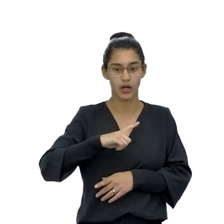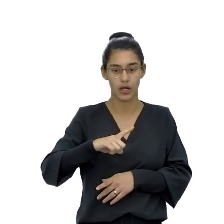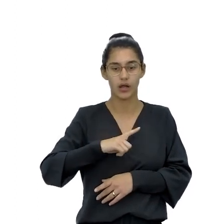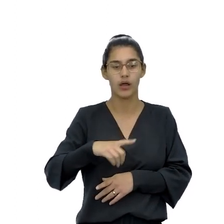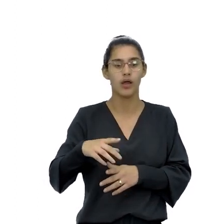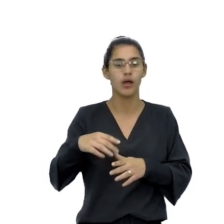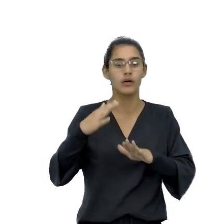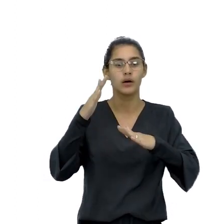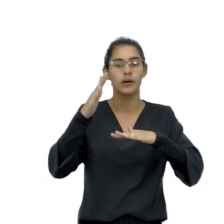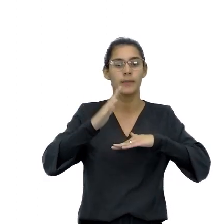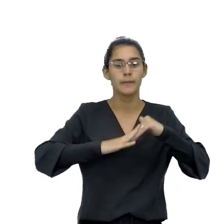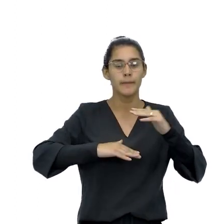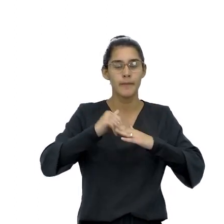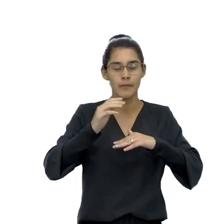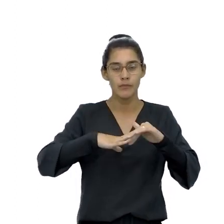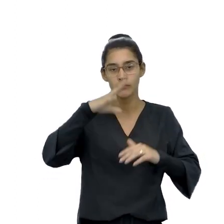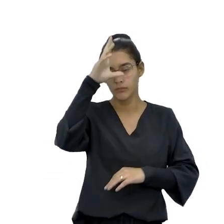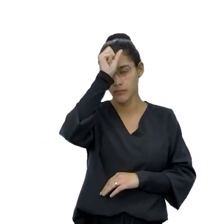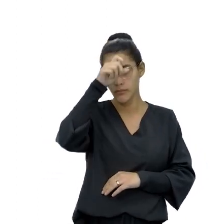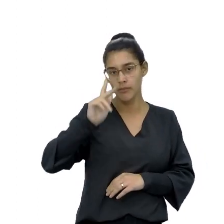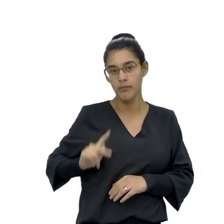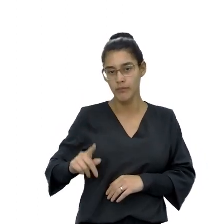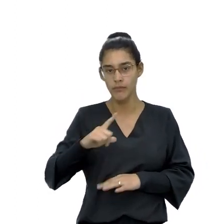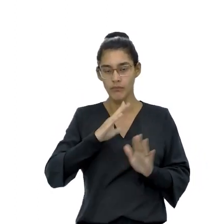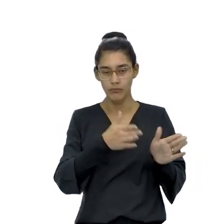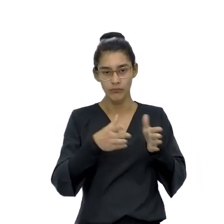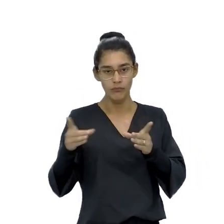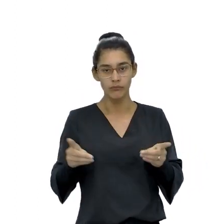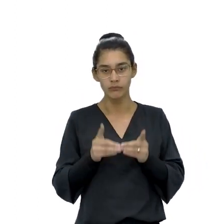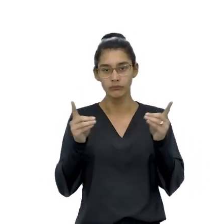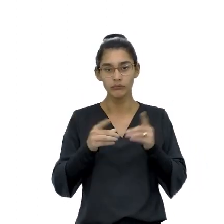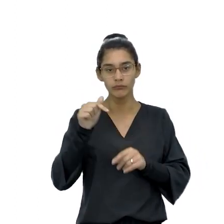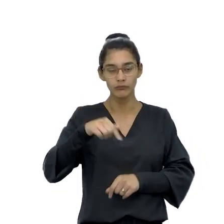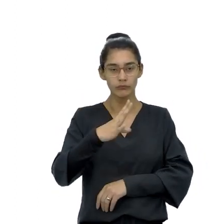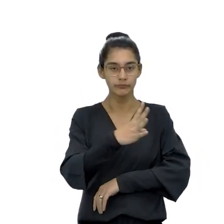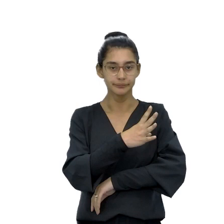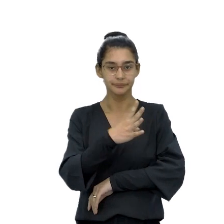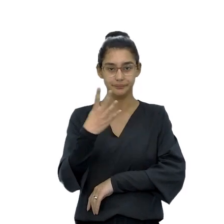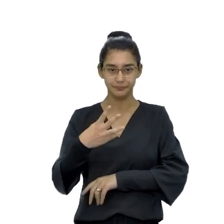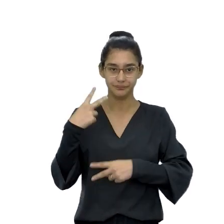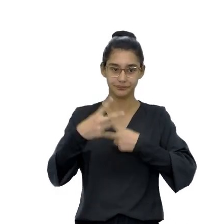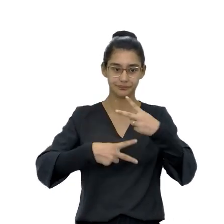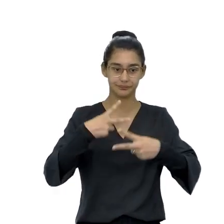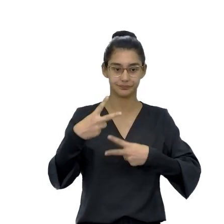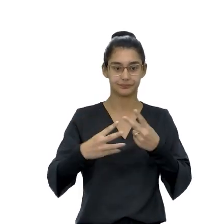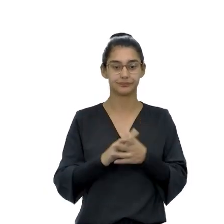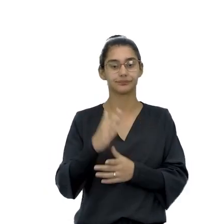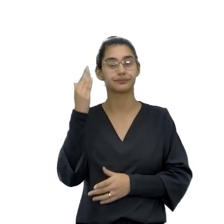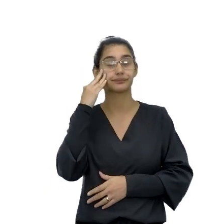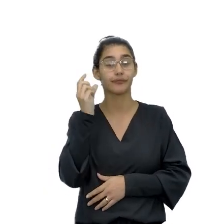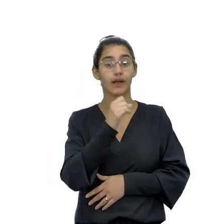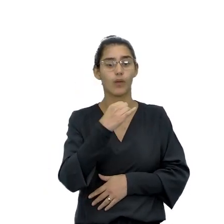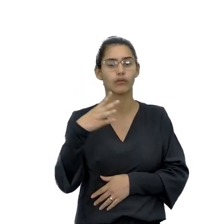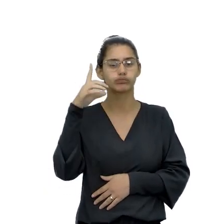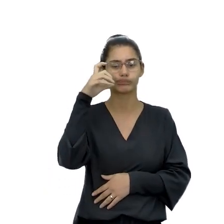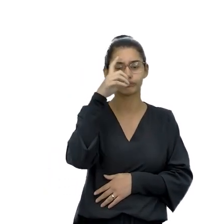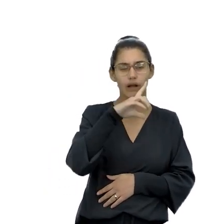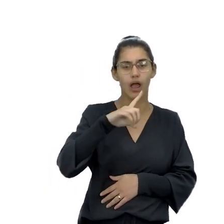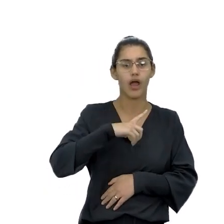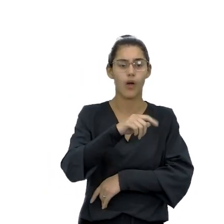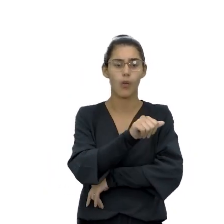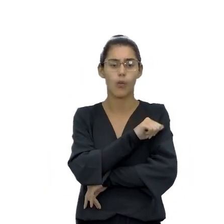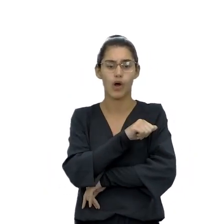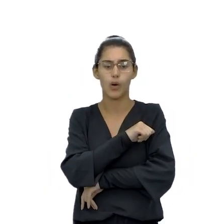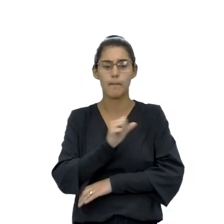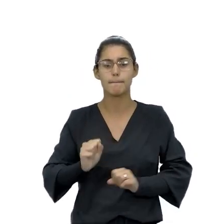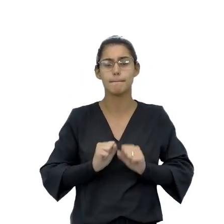de uma habilidade do Aprender Sempre dessa sequência didática aqui do quarto bimestre. Compreender quais dificuldades os